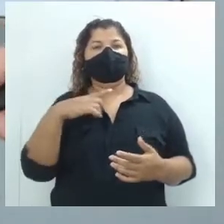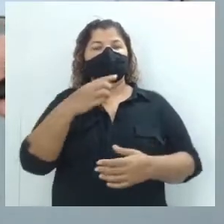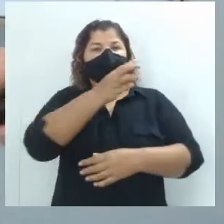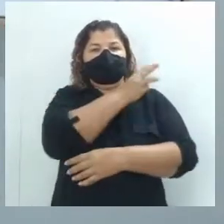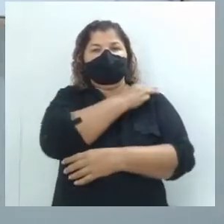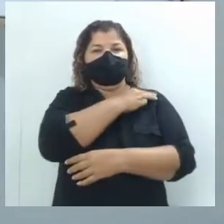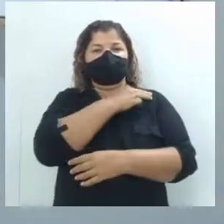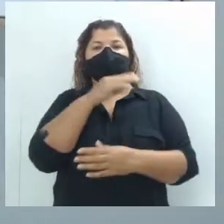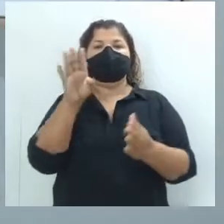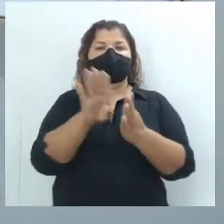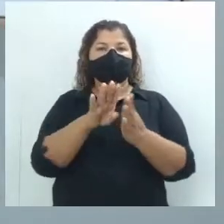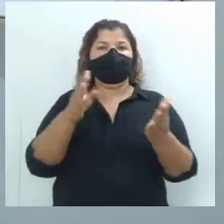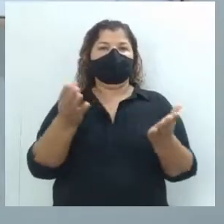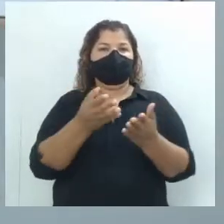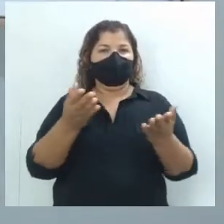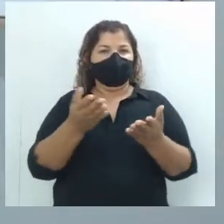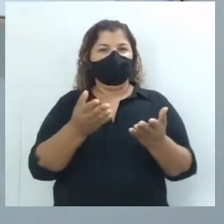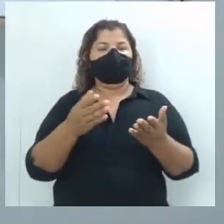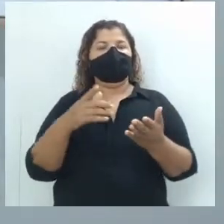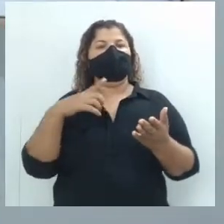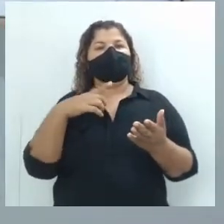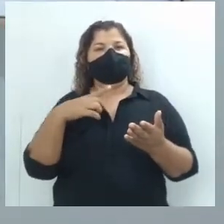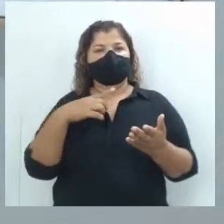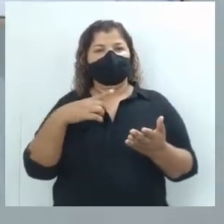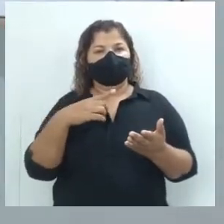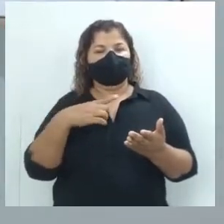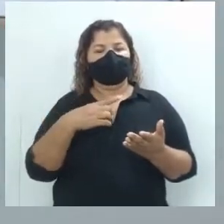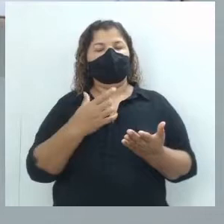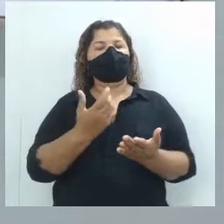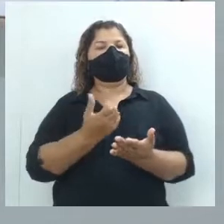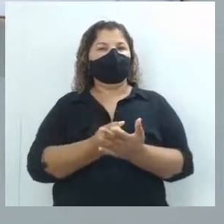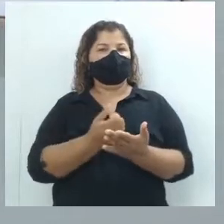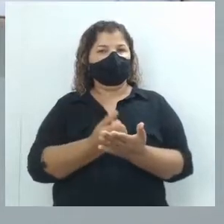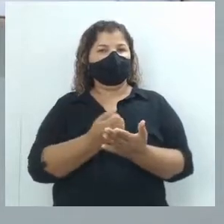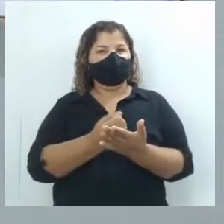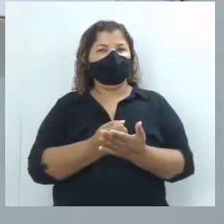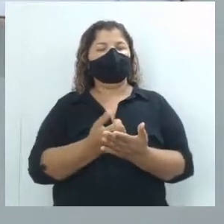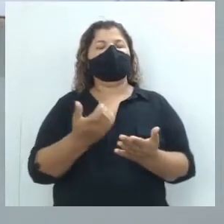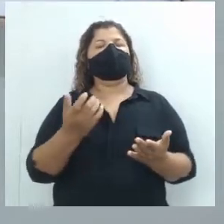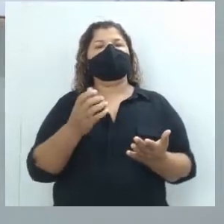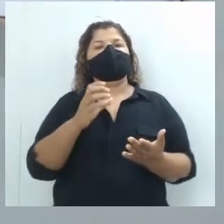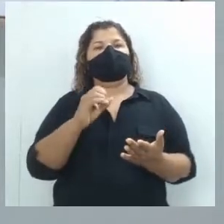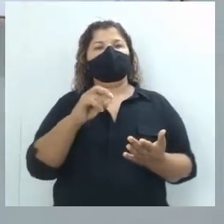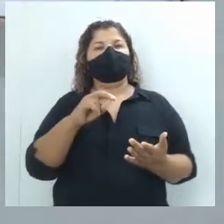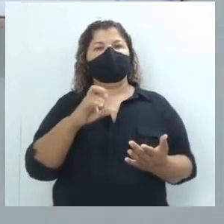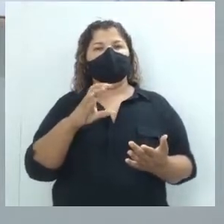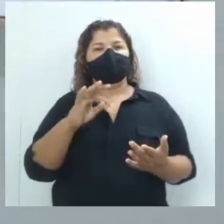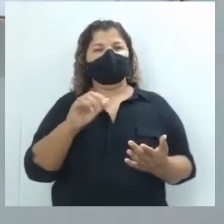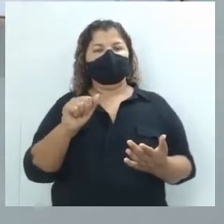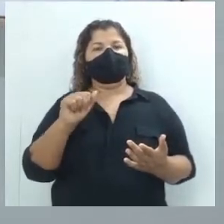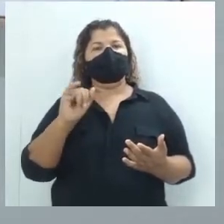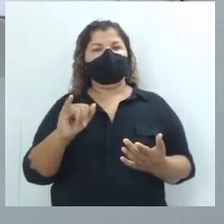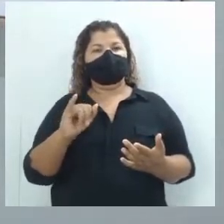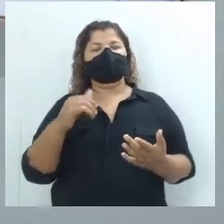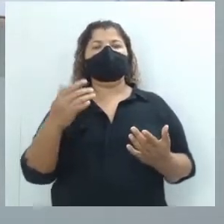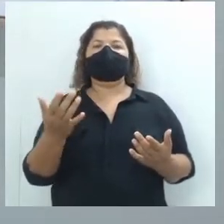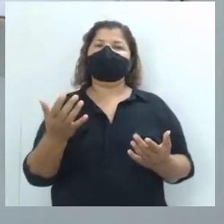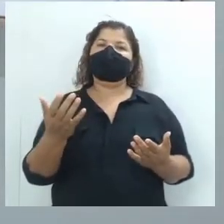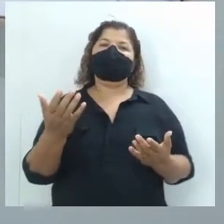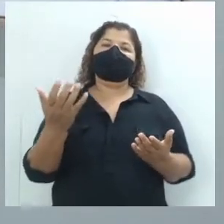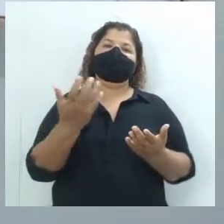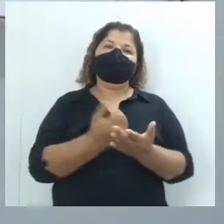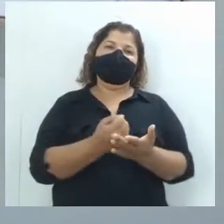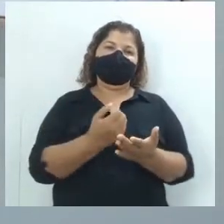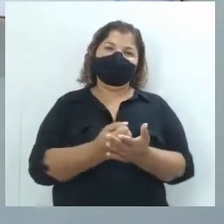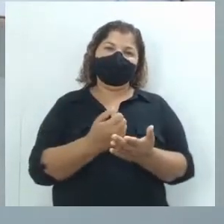no EducaPE, lembrem que nós temos um aplicativo oficial chamado de Conecta Aí. Você baixa o aplicativo, que lá